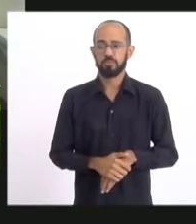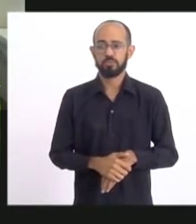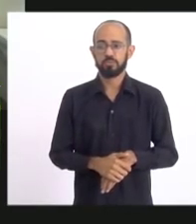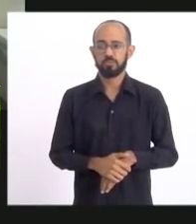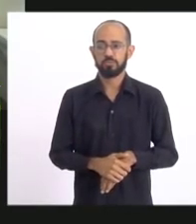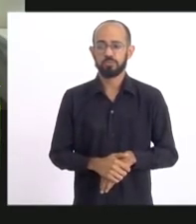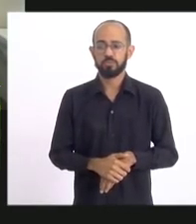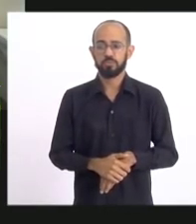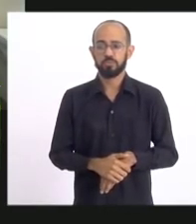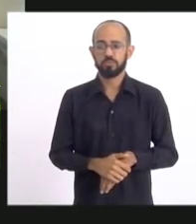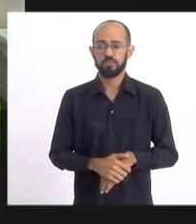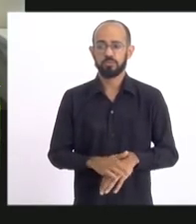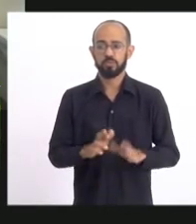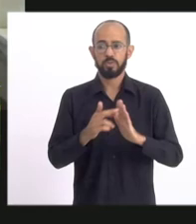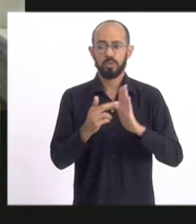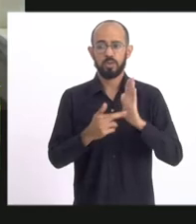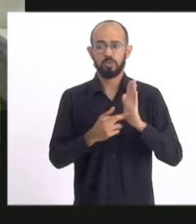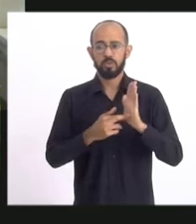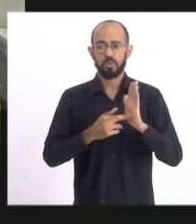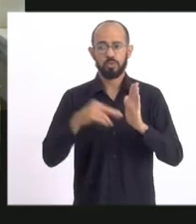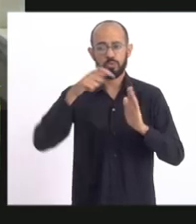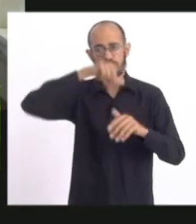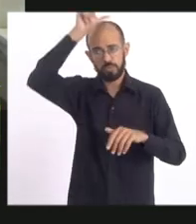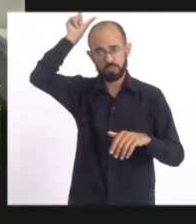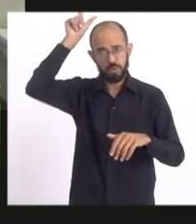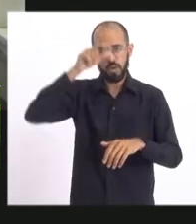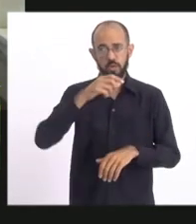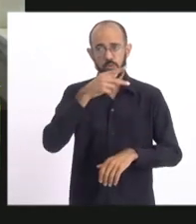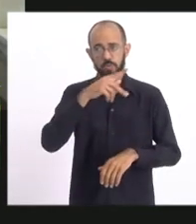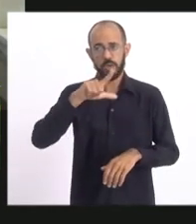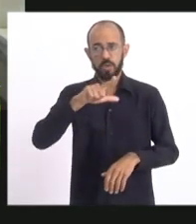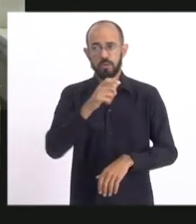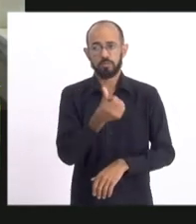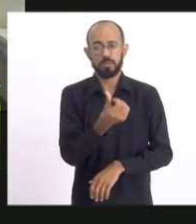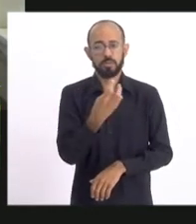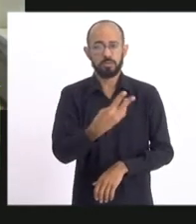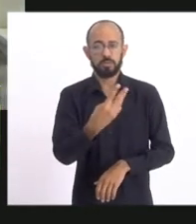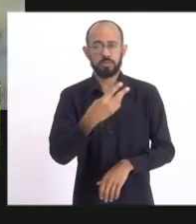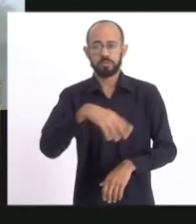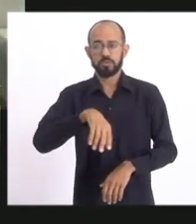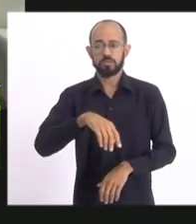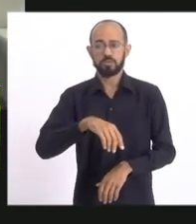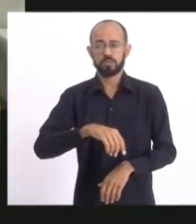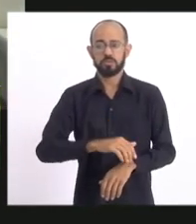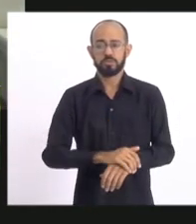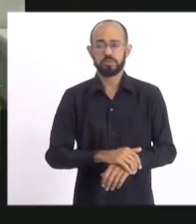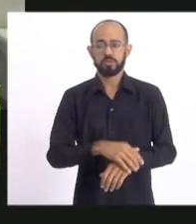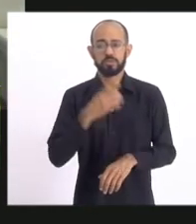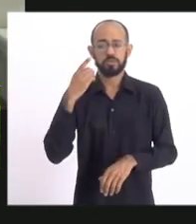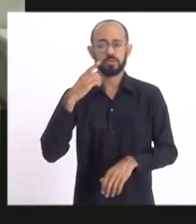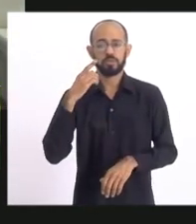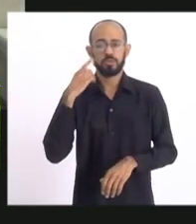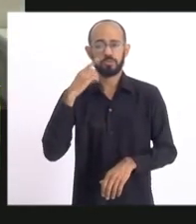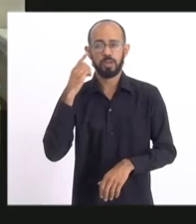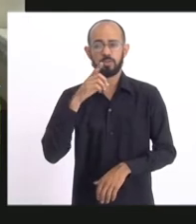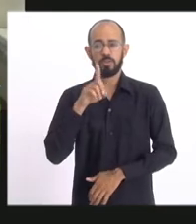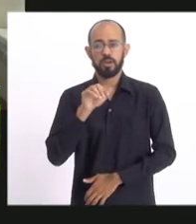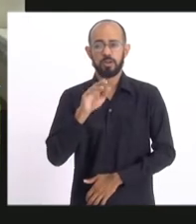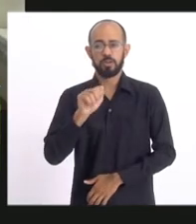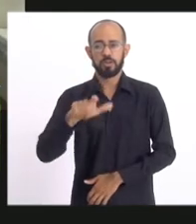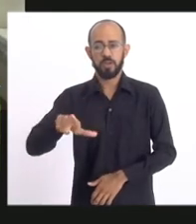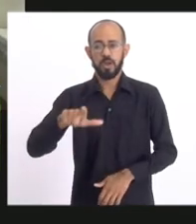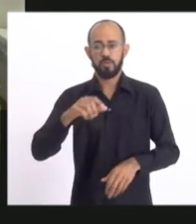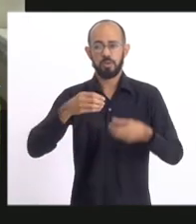Voltou. Então, relator, deputado Luiz Paulo, 63. Projeto de lei 2469/2020, autoria do deputado Daniel Librelon, parecer